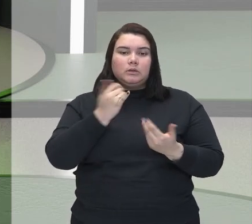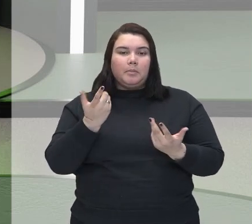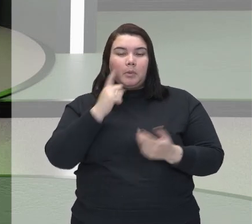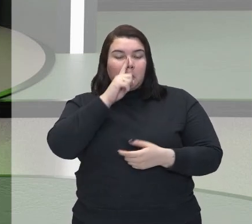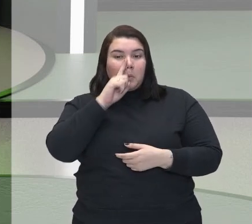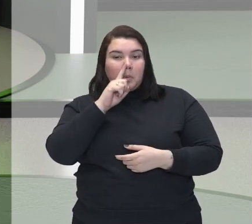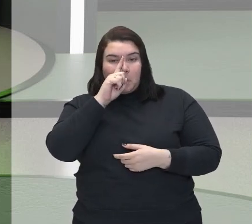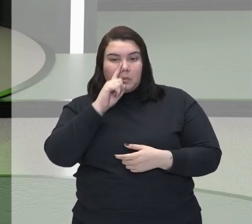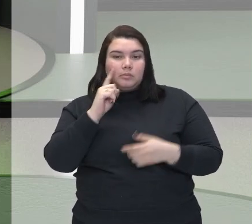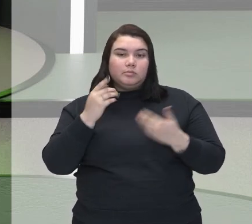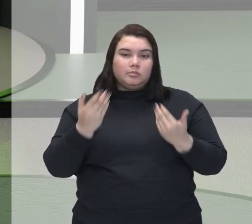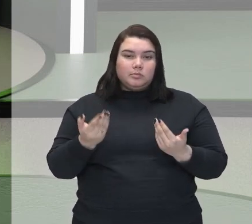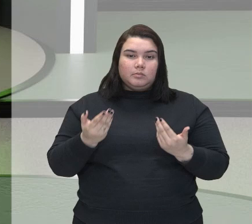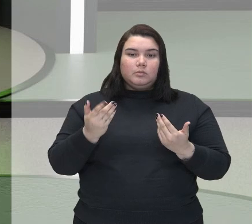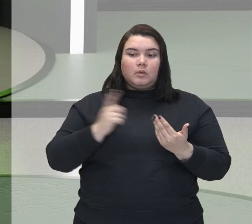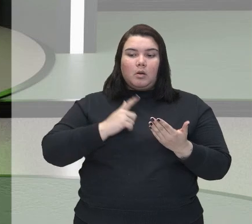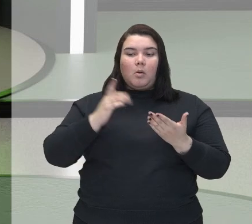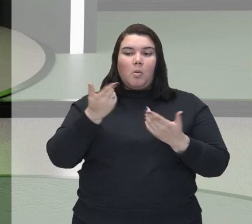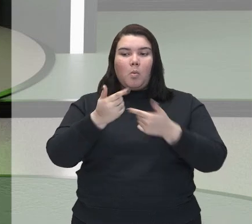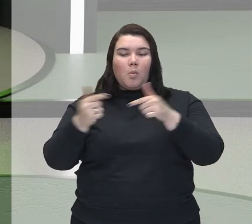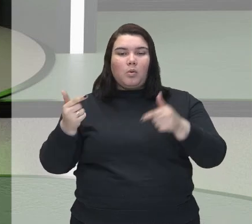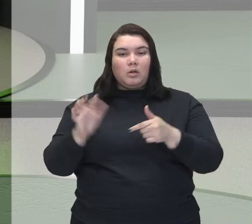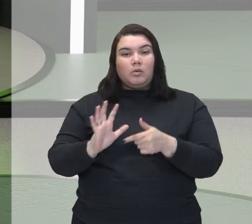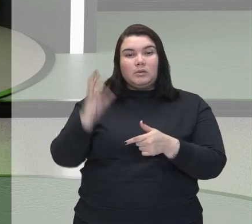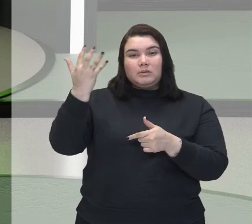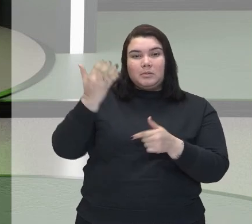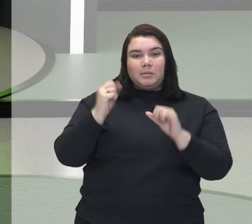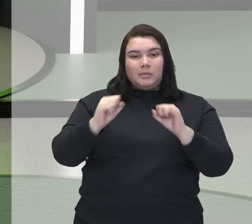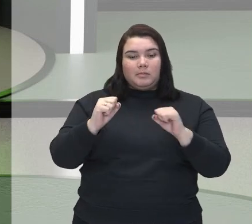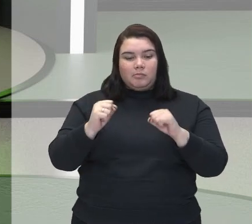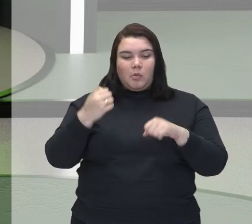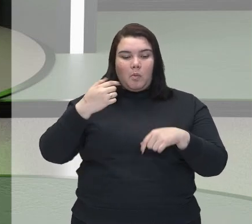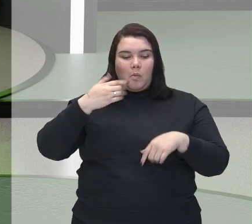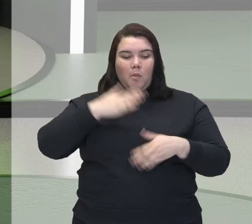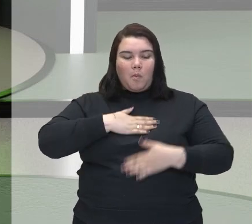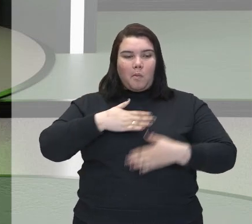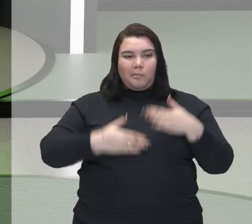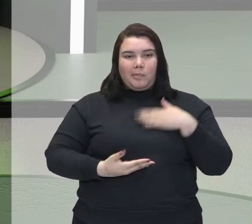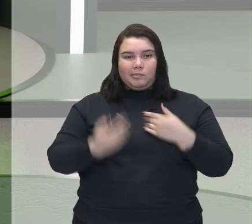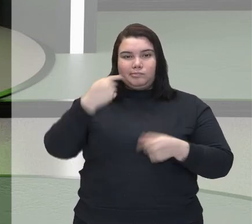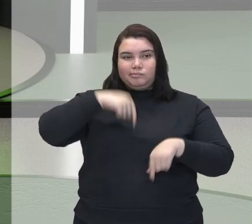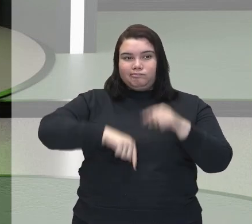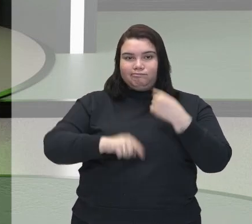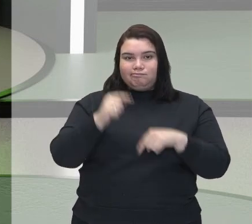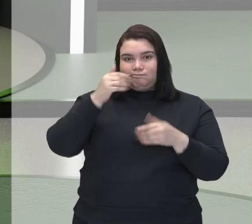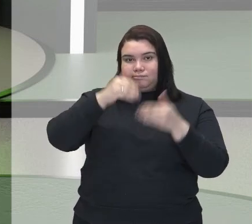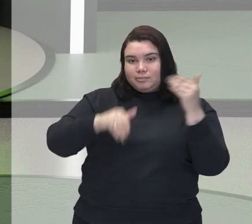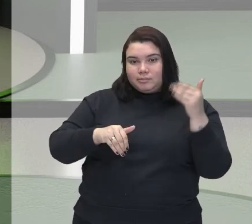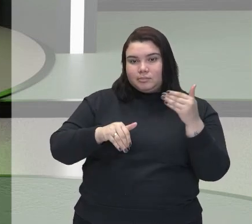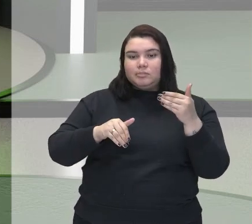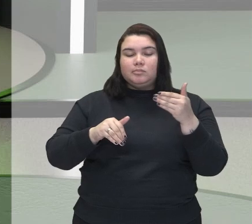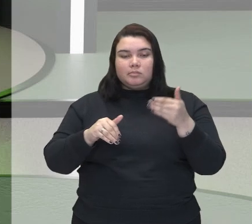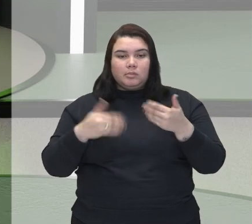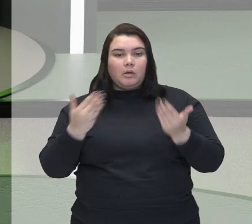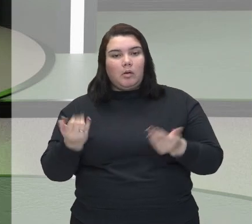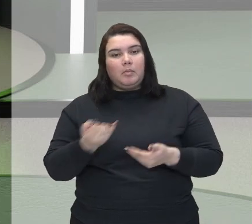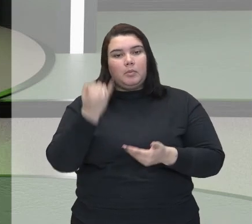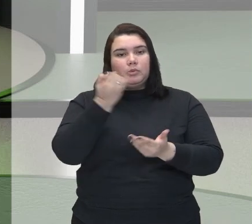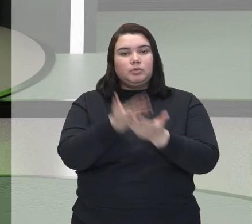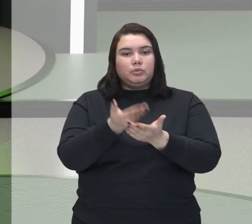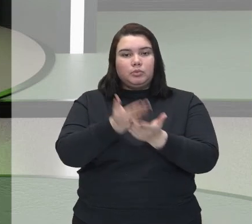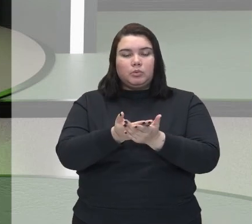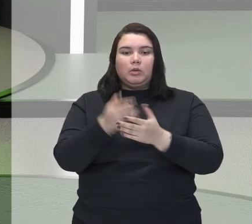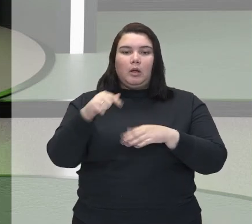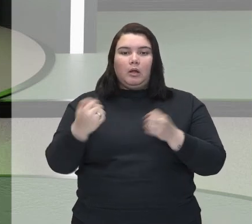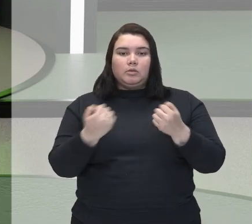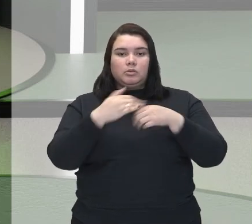né? Toxicidade ou os efeitos colaterais não aceitáveis. Então, essa é a importância de se estudar a isomeria óptica.